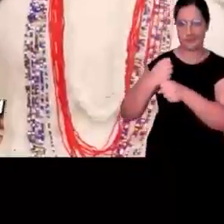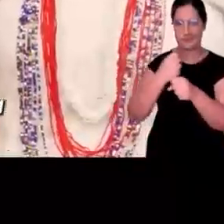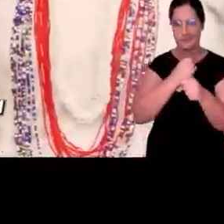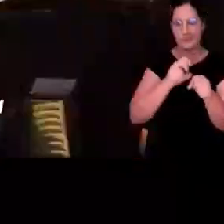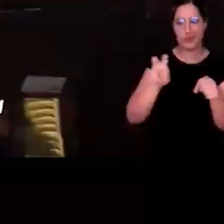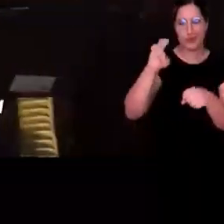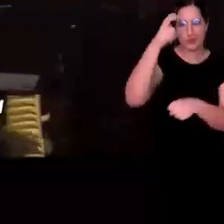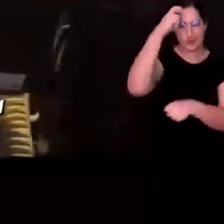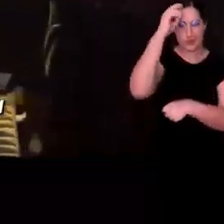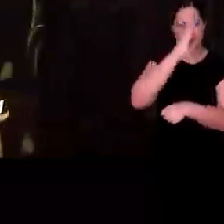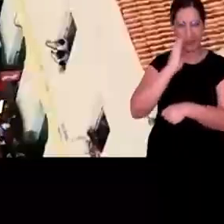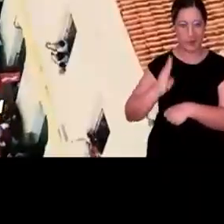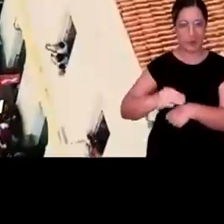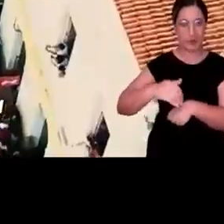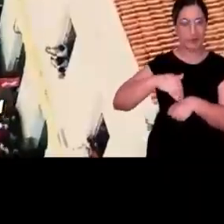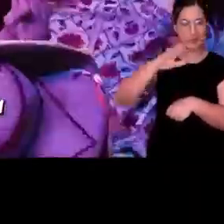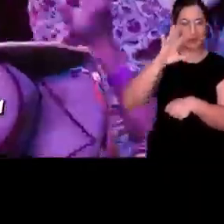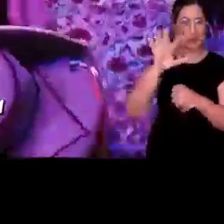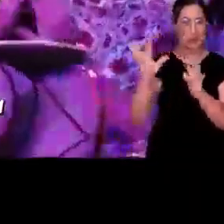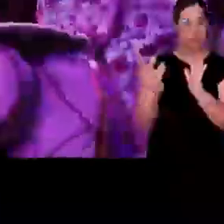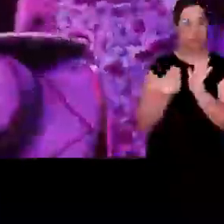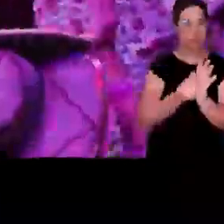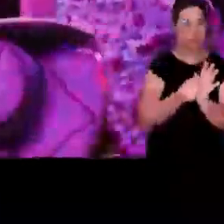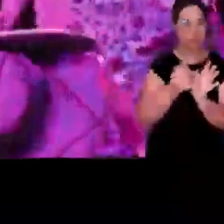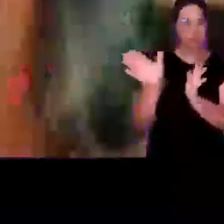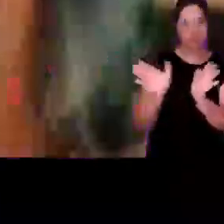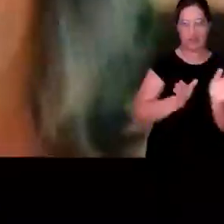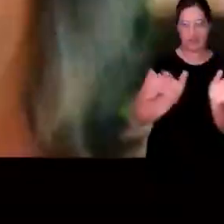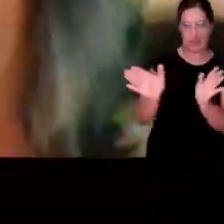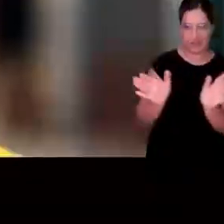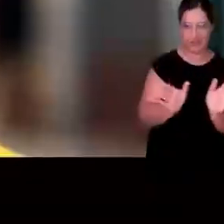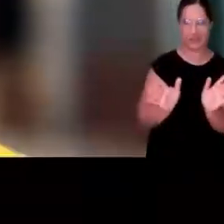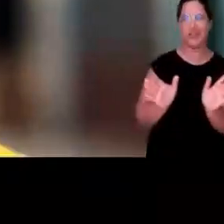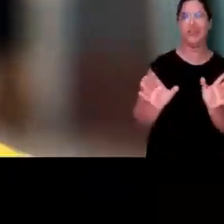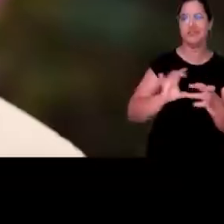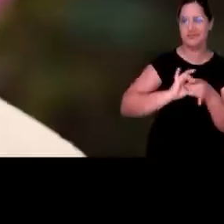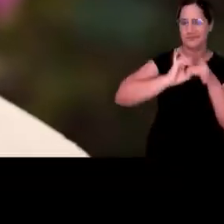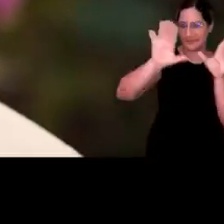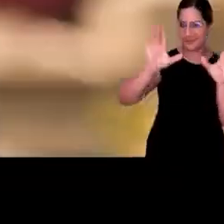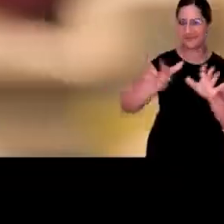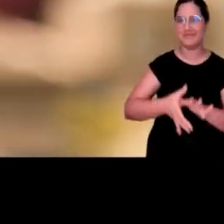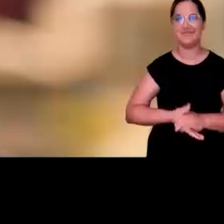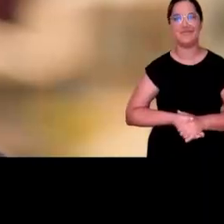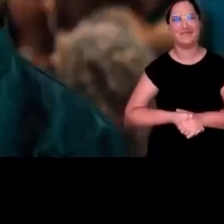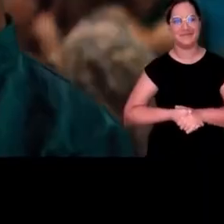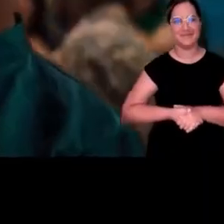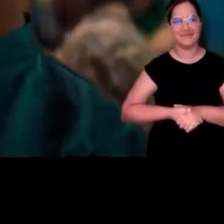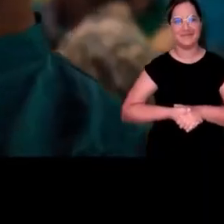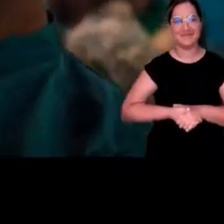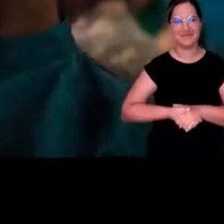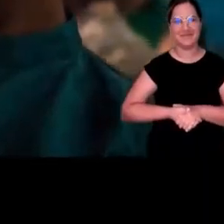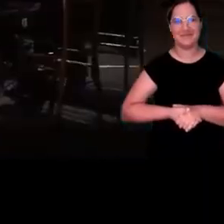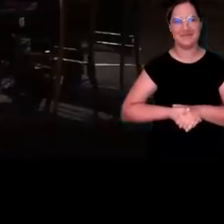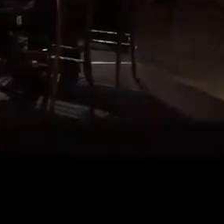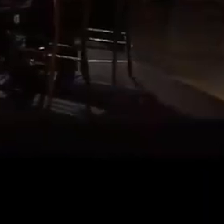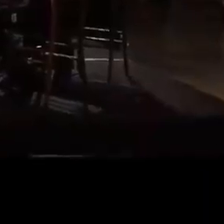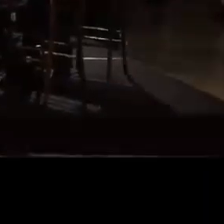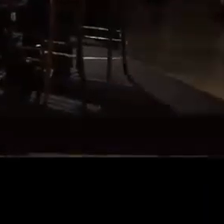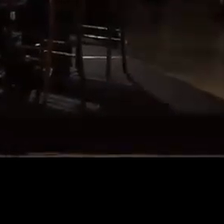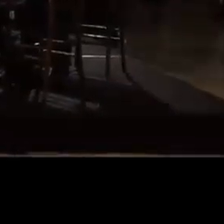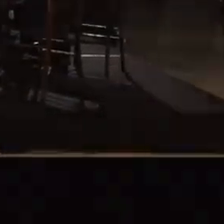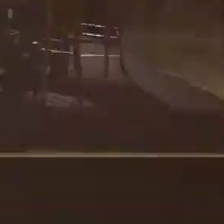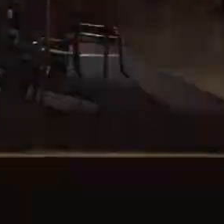há 33 anos tornando a cultura brasileira mais plural, acessível e democrática. Casal de dançarinos se